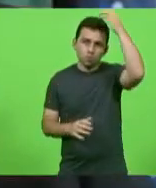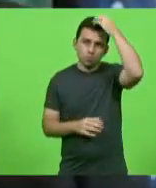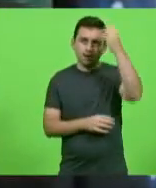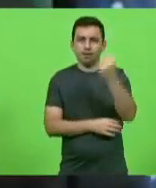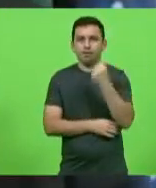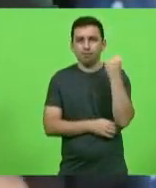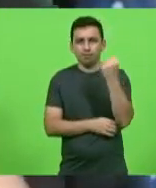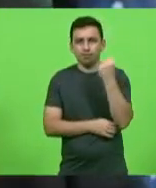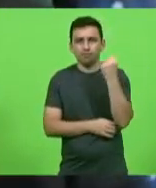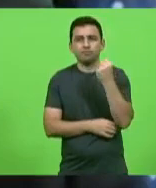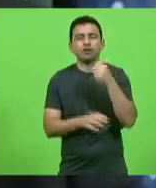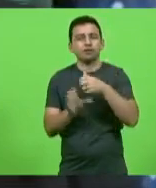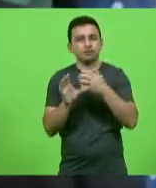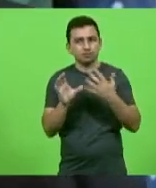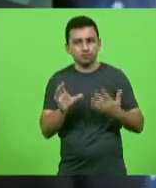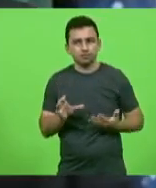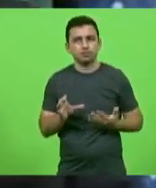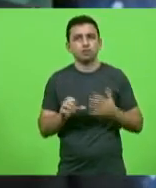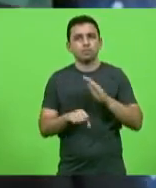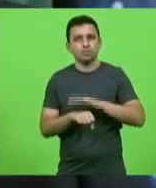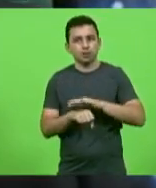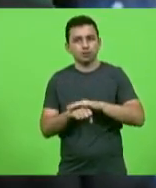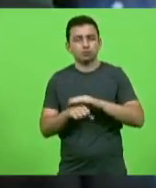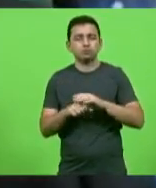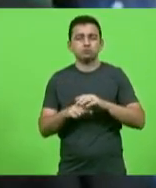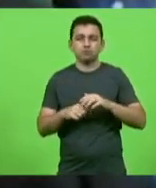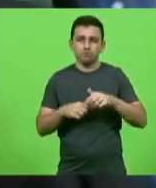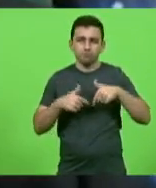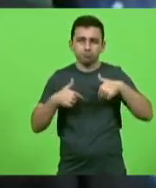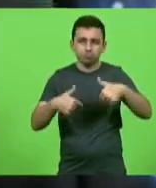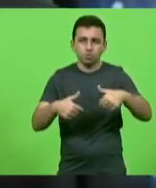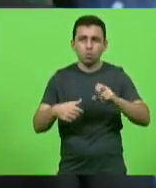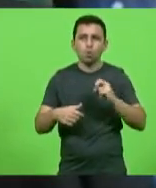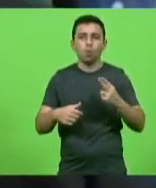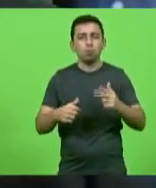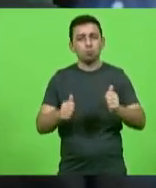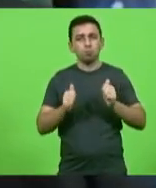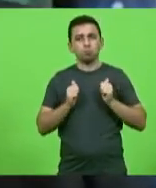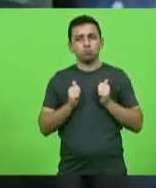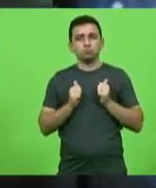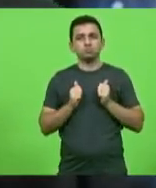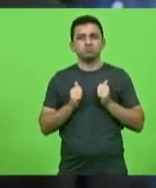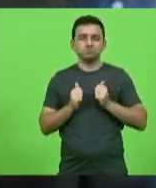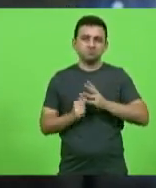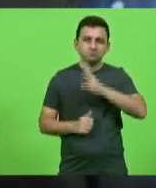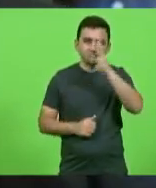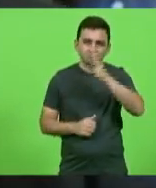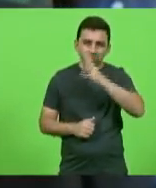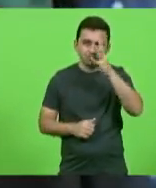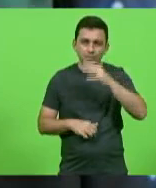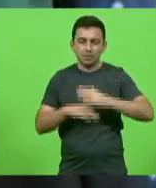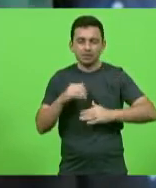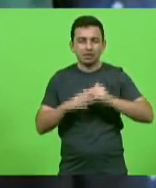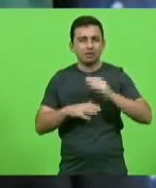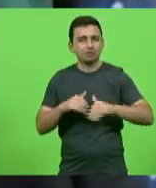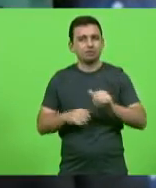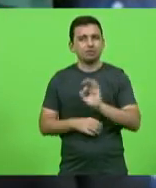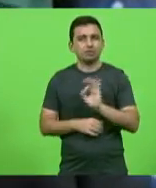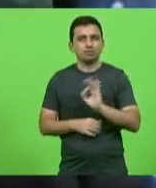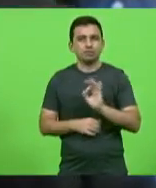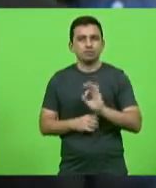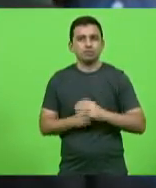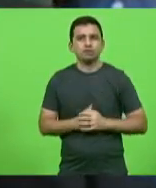pagar caracterizado por ação ou omissão com elevado grau de negligência é um vício